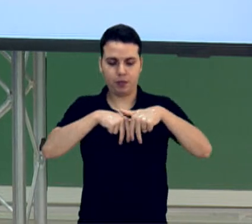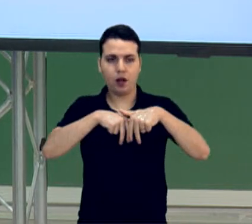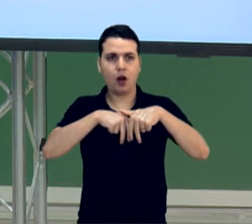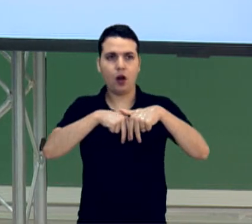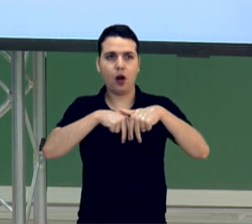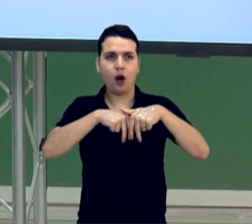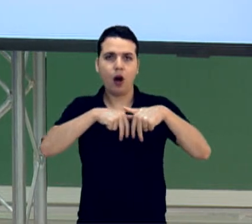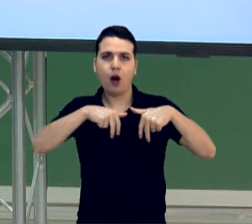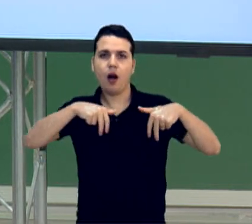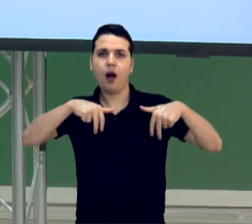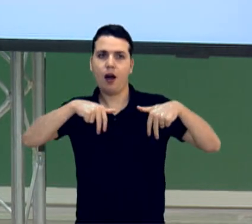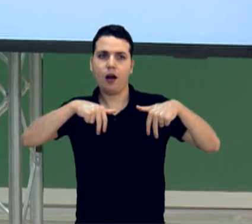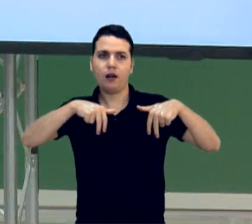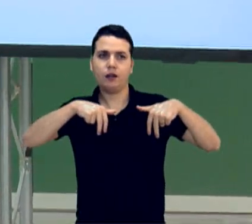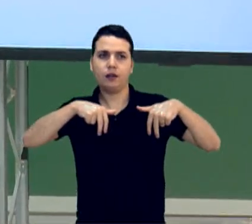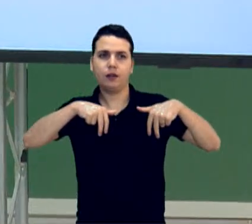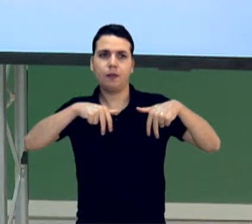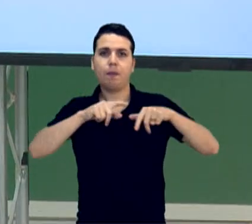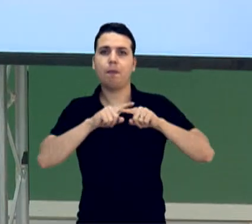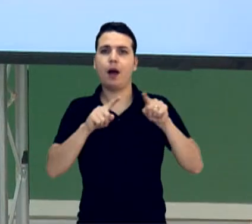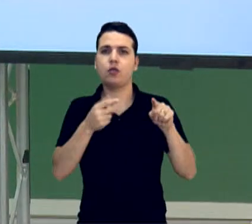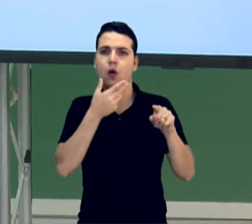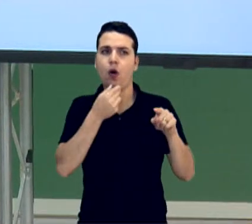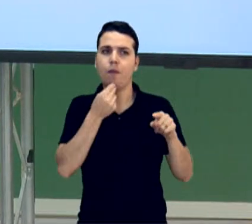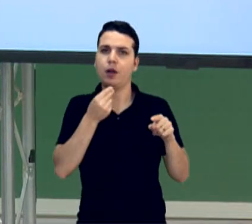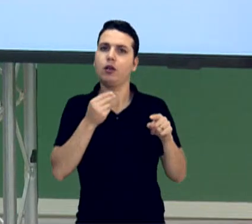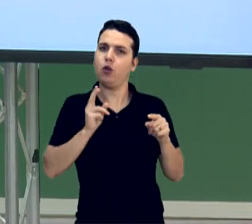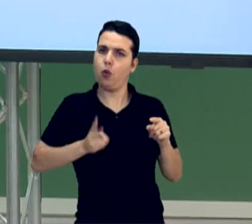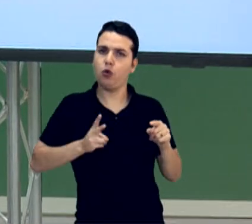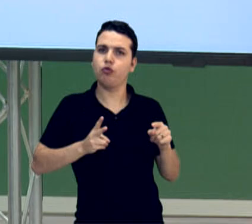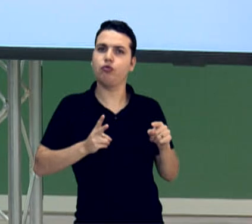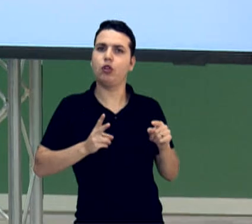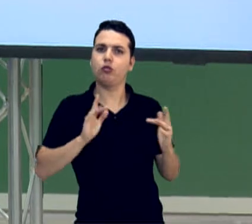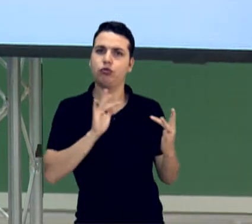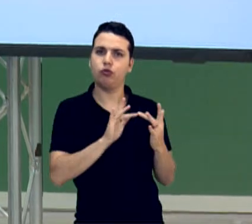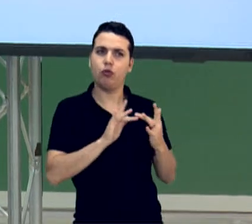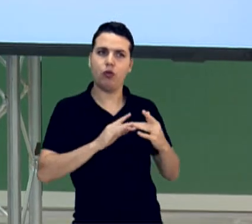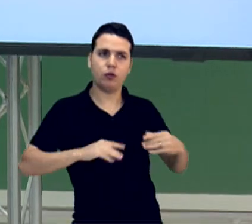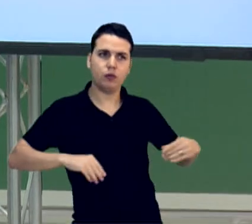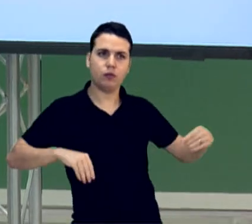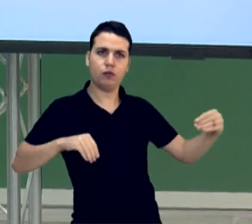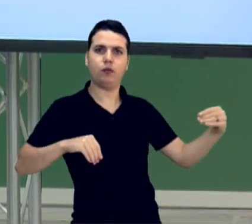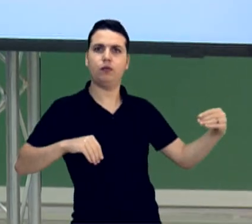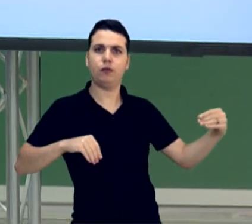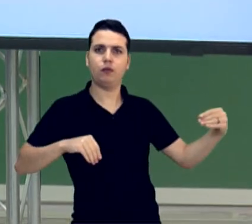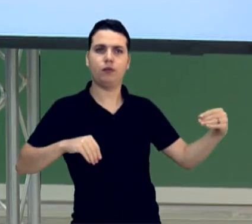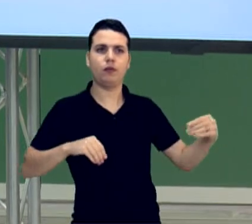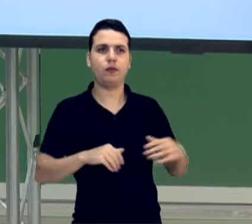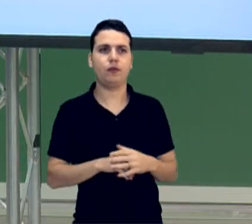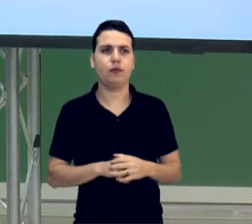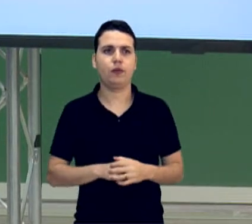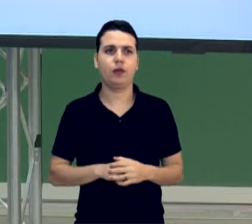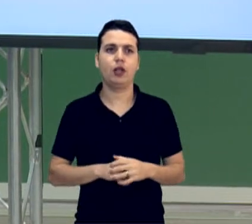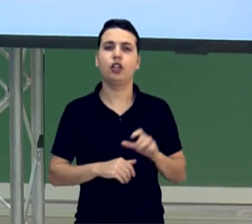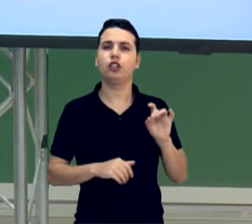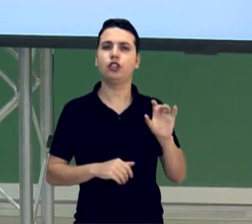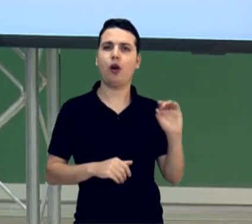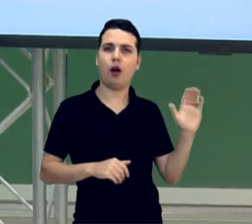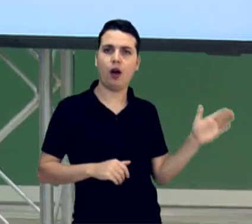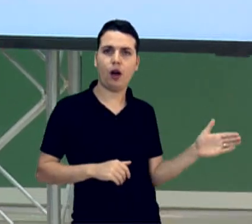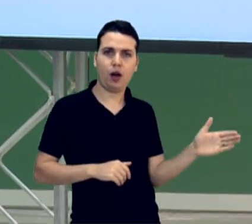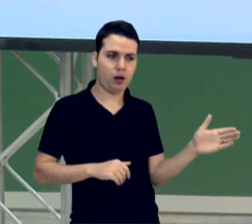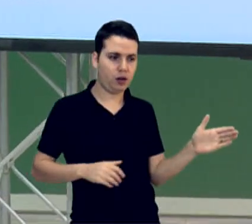essa parte que eu falei agora, porém ele mantém um contato físico com ela, por mais que seja só a mão nas